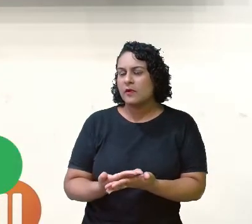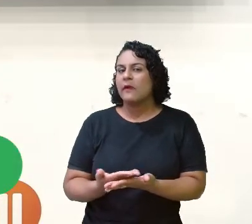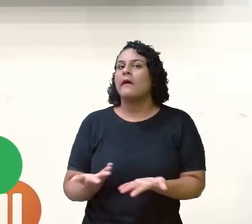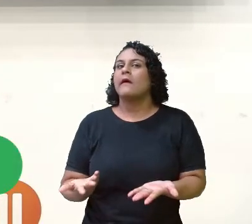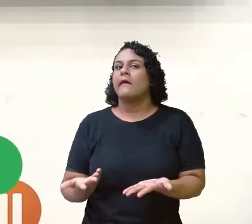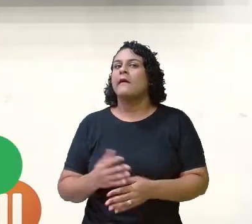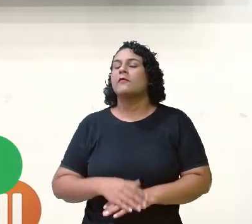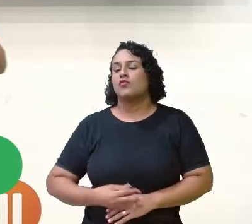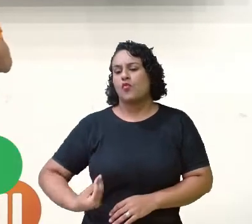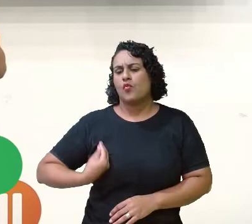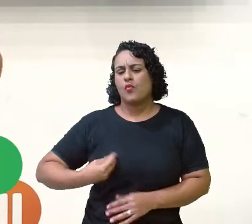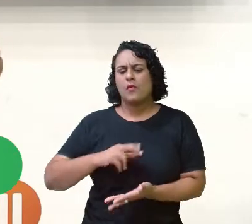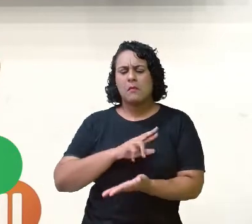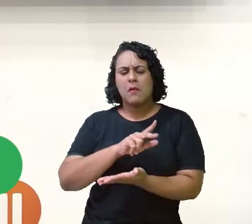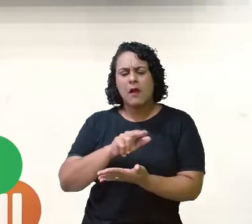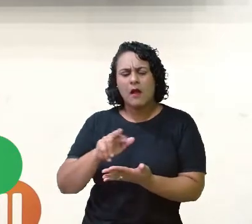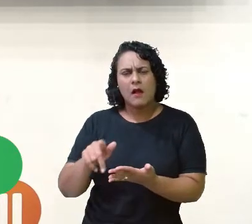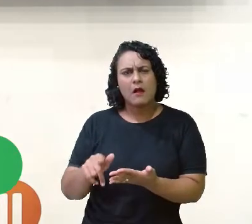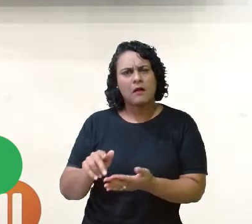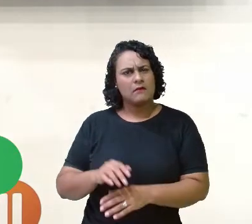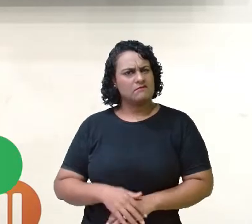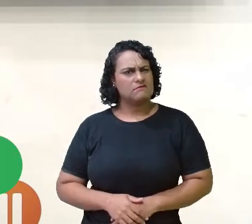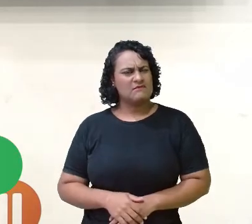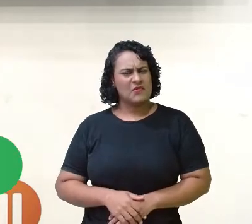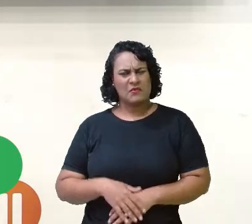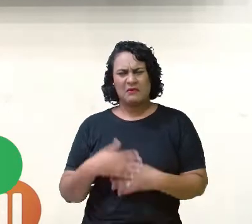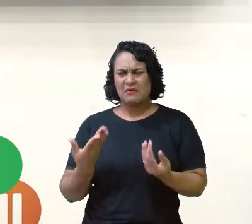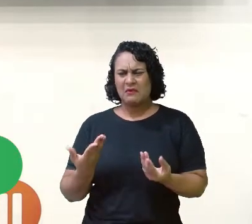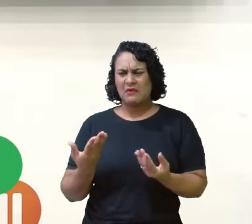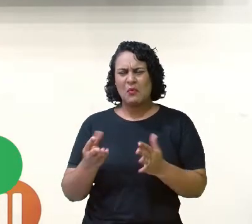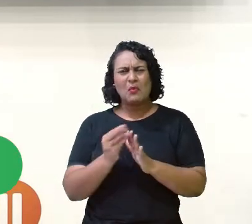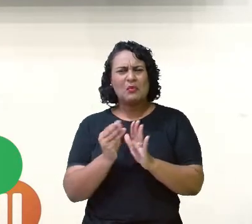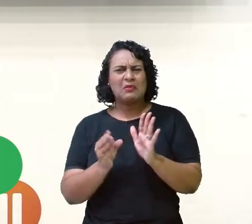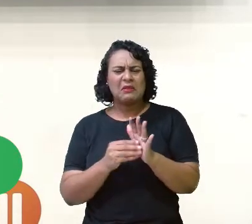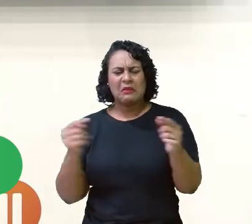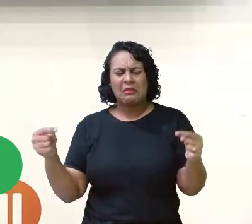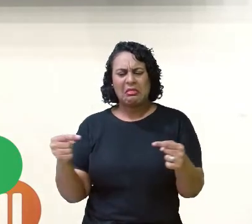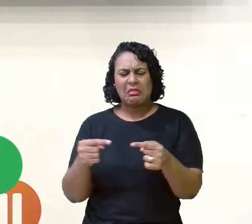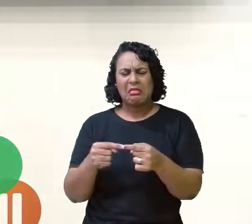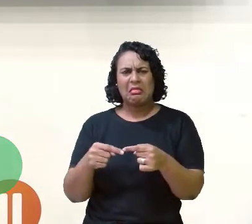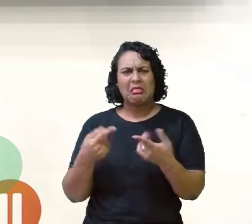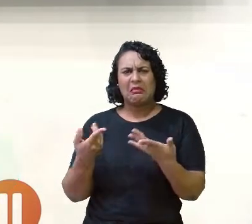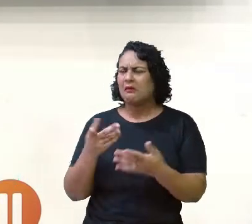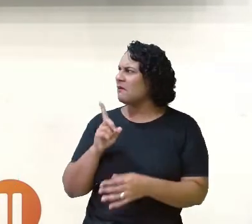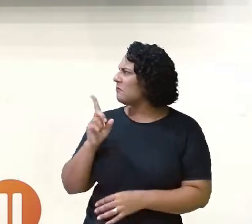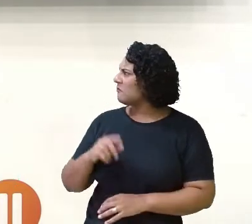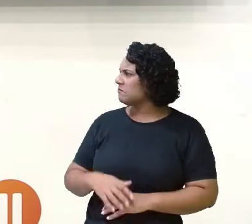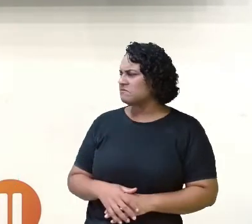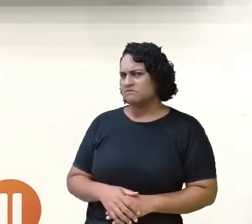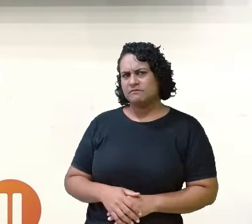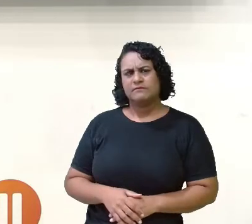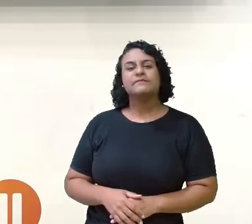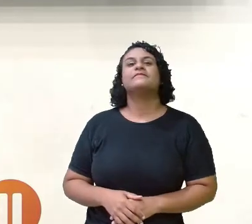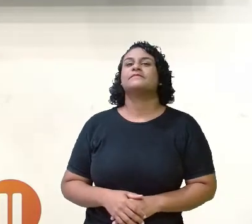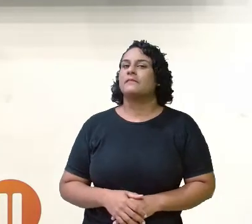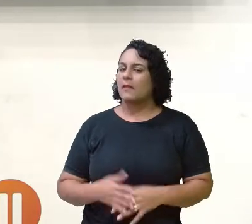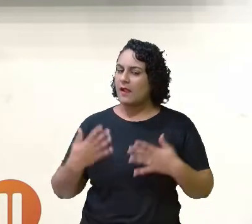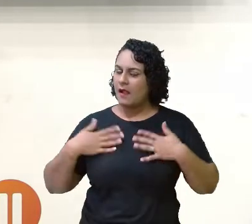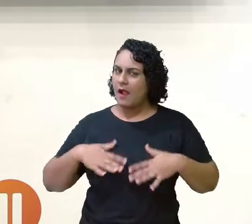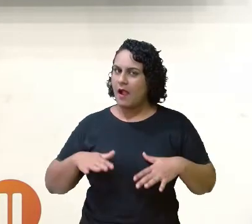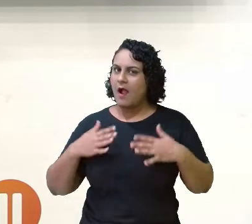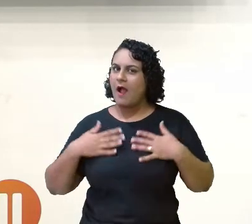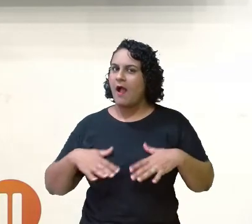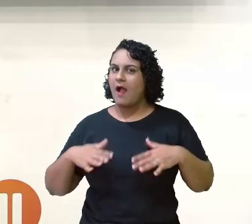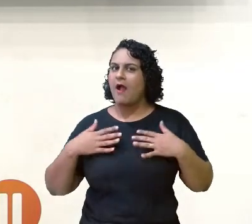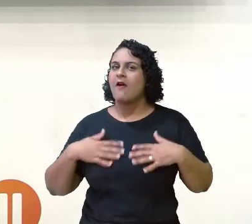com biodiversidade. Professor, o que é que tem a ver uma coisa com a outra? Tenha calma, que vai dar tudo certo